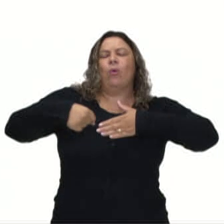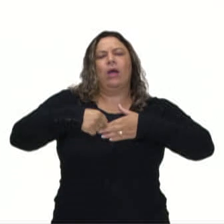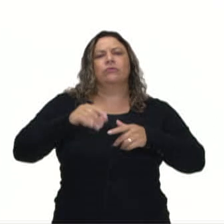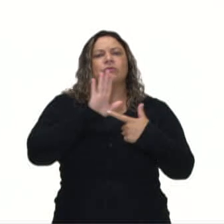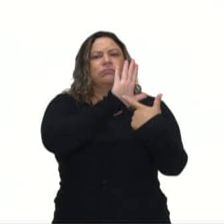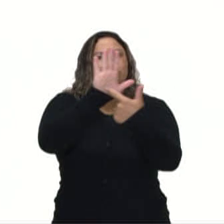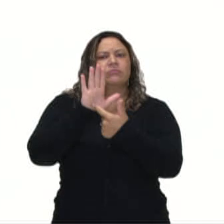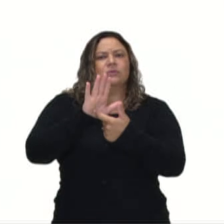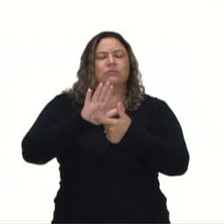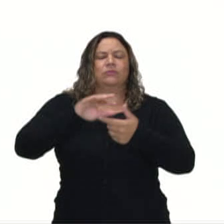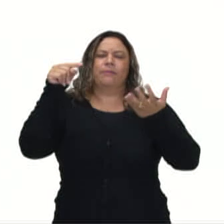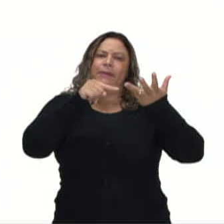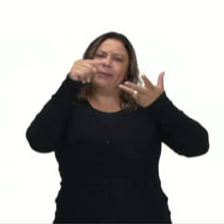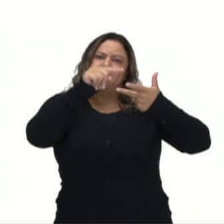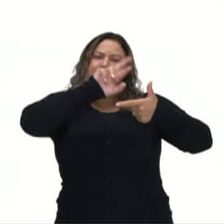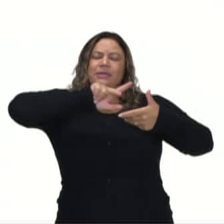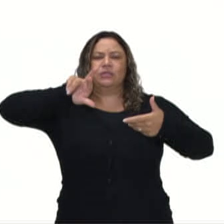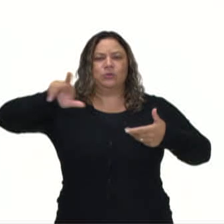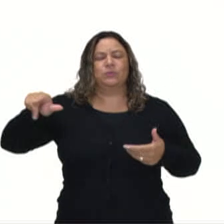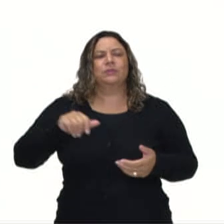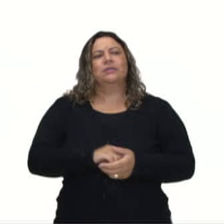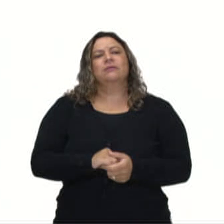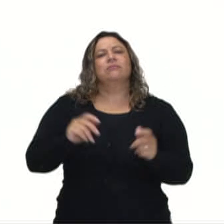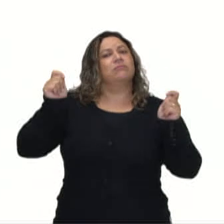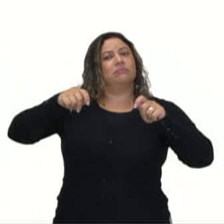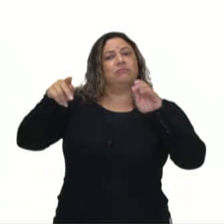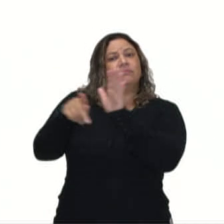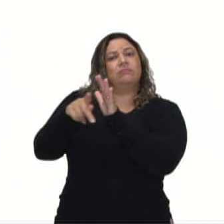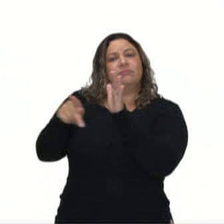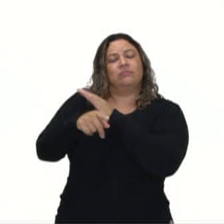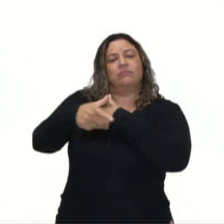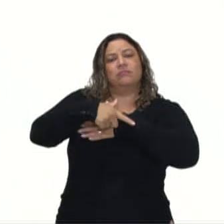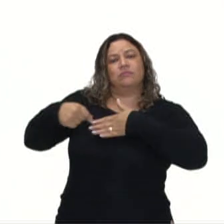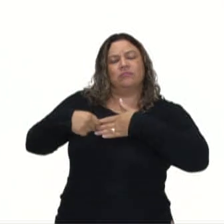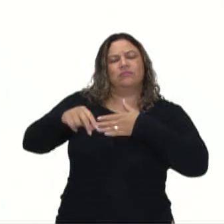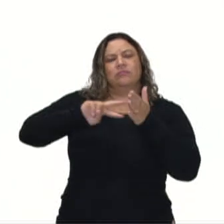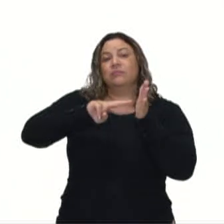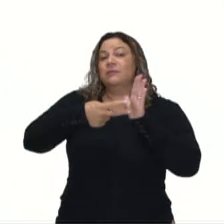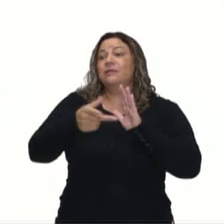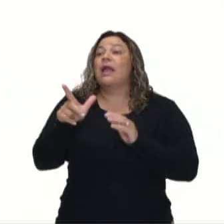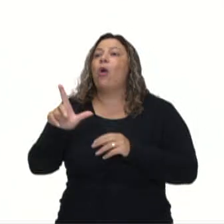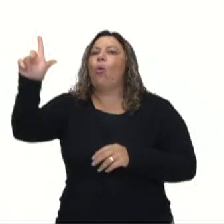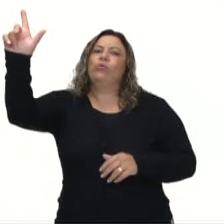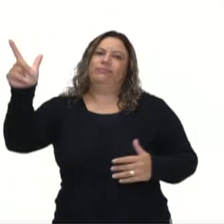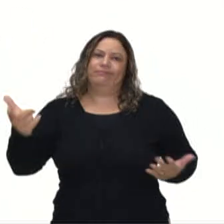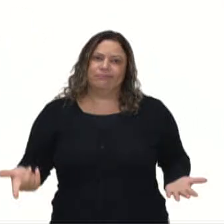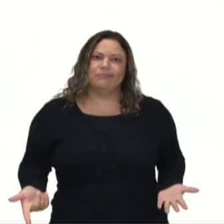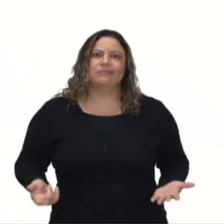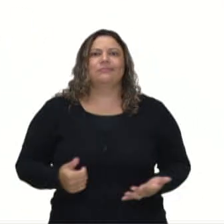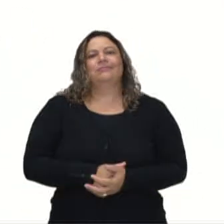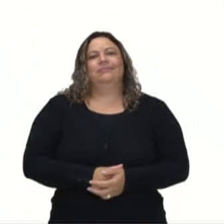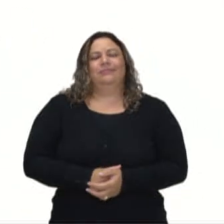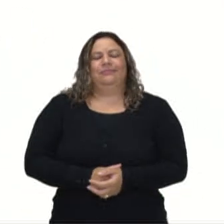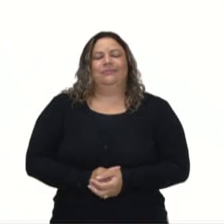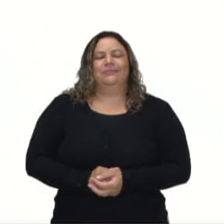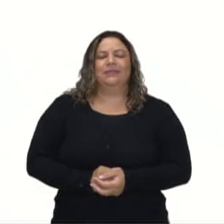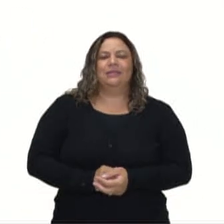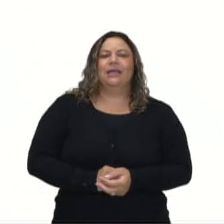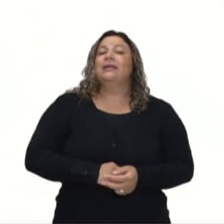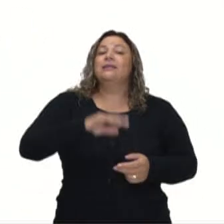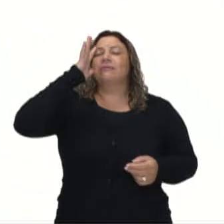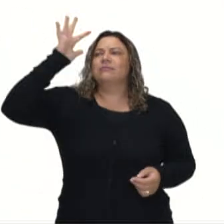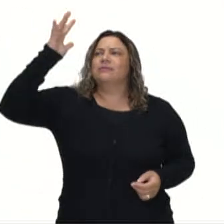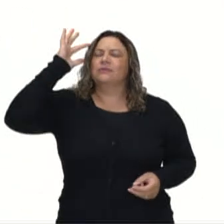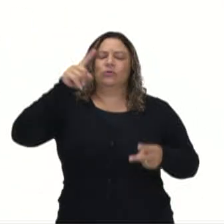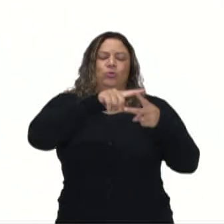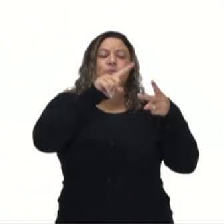diversas palavras que, segundo ele, deveriam significar outra coisa. Reflita sobre duas palavras